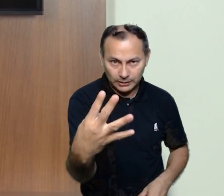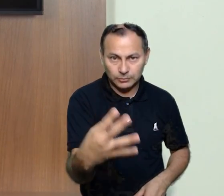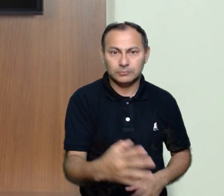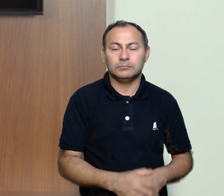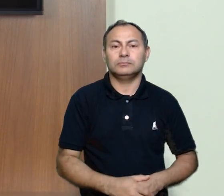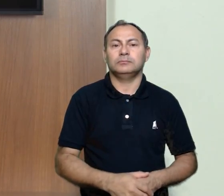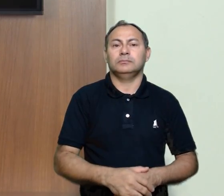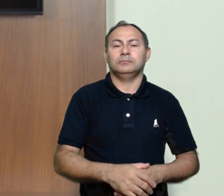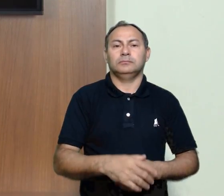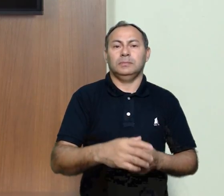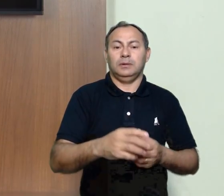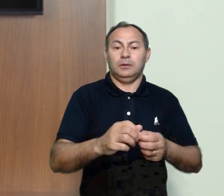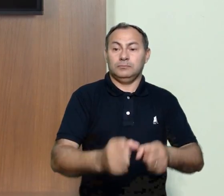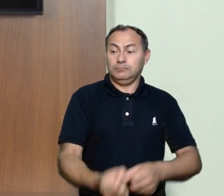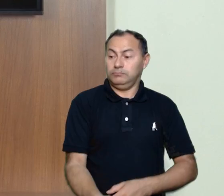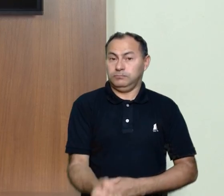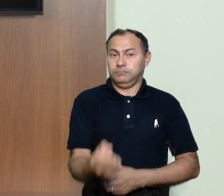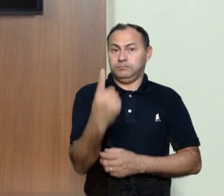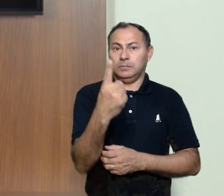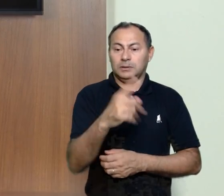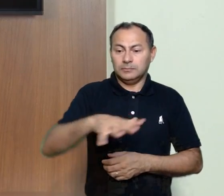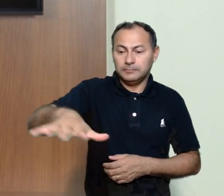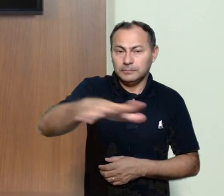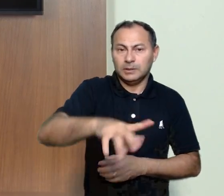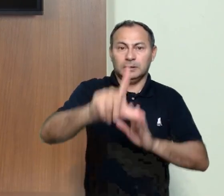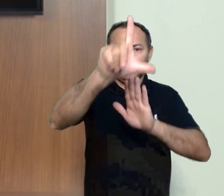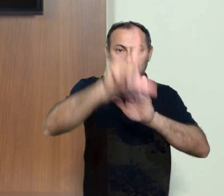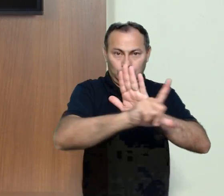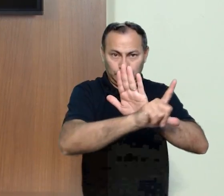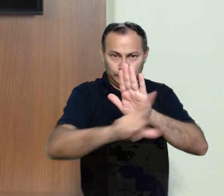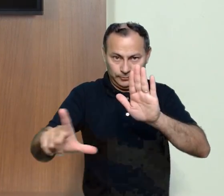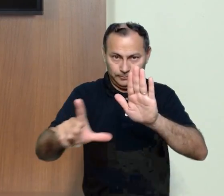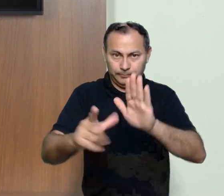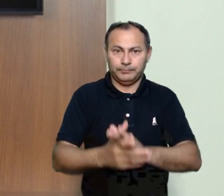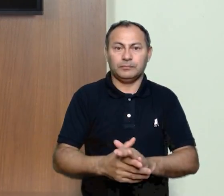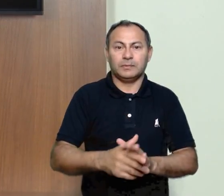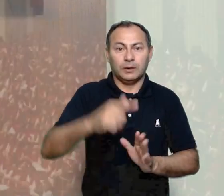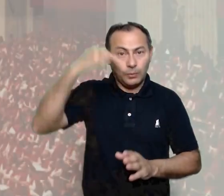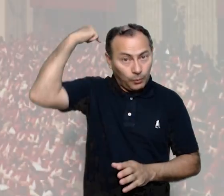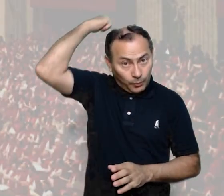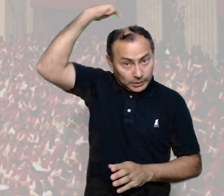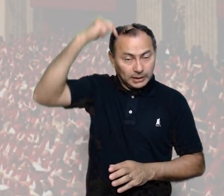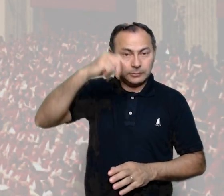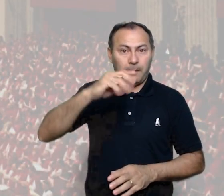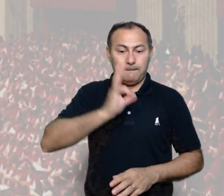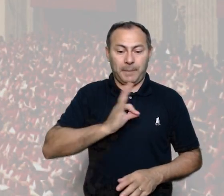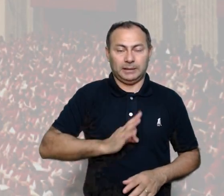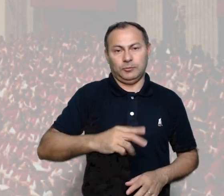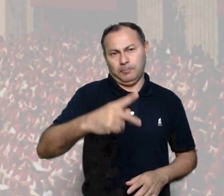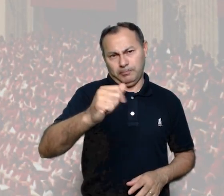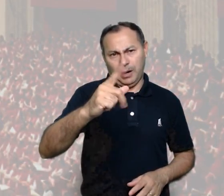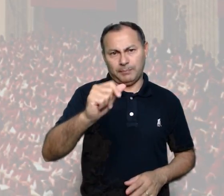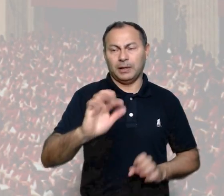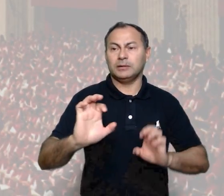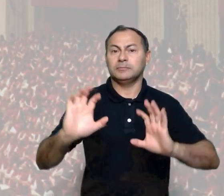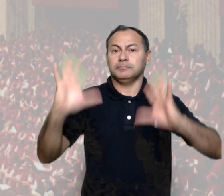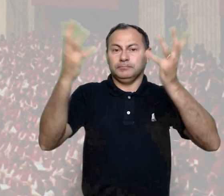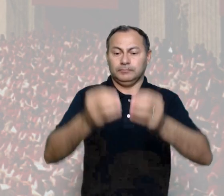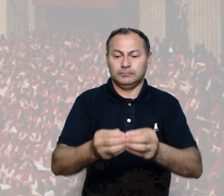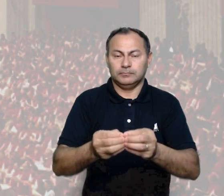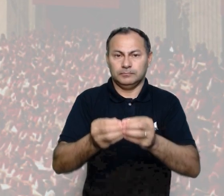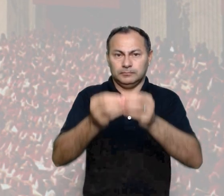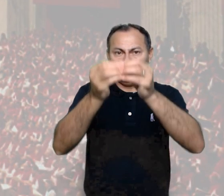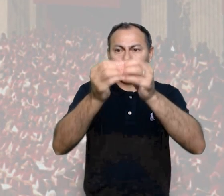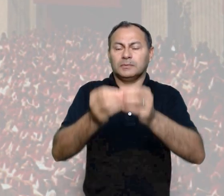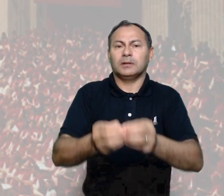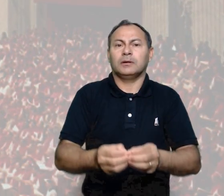1964, com uma grande novidade no âmbito litúrgico. O Santo Padre celebrou a Eucaristia